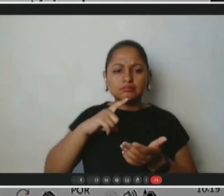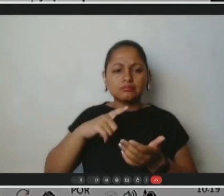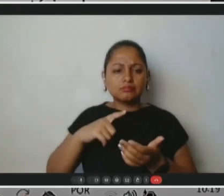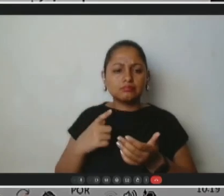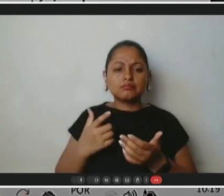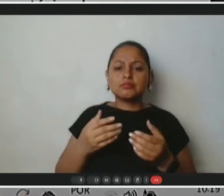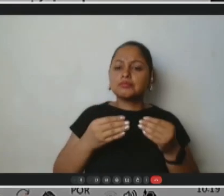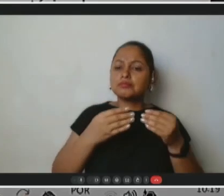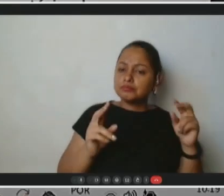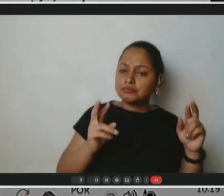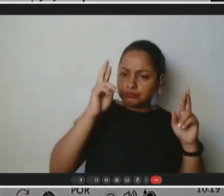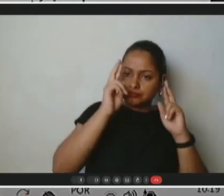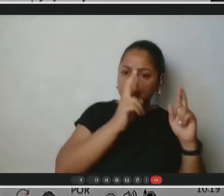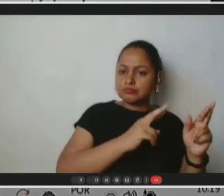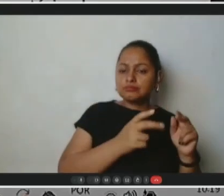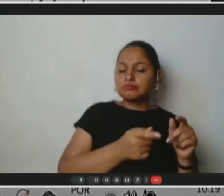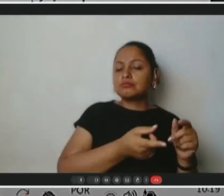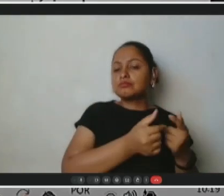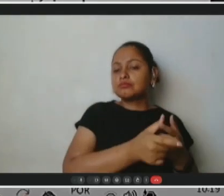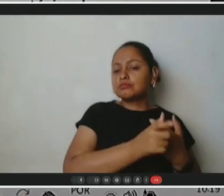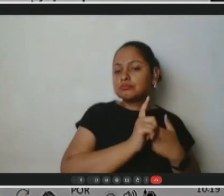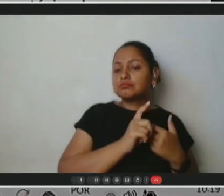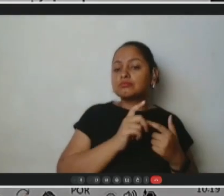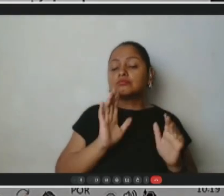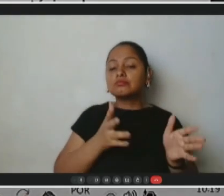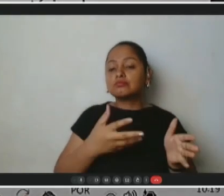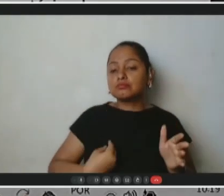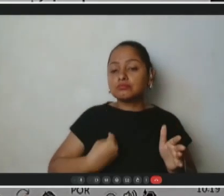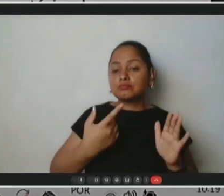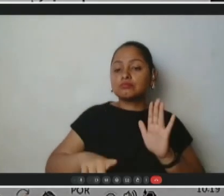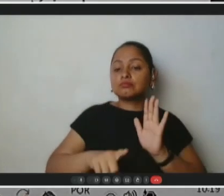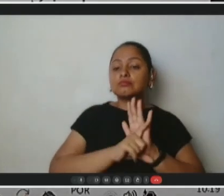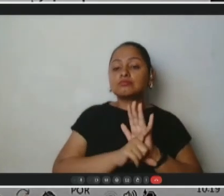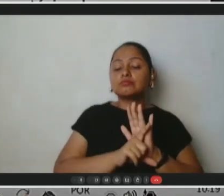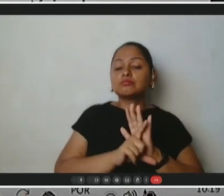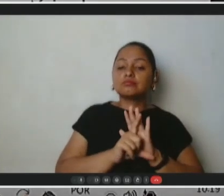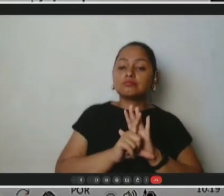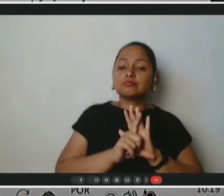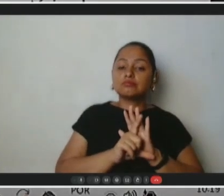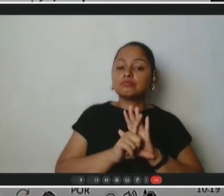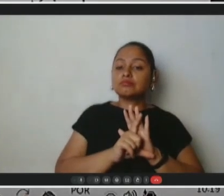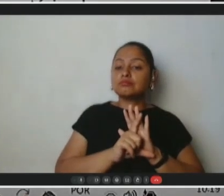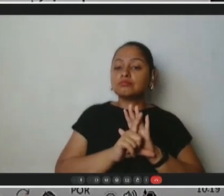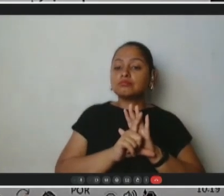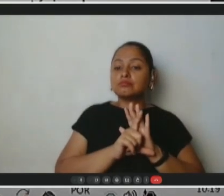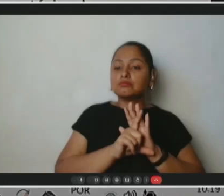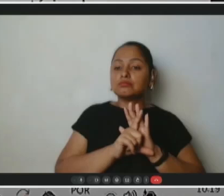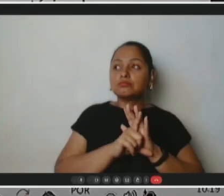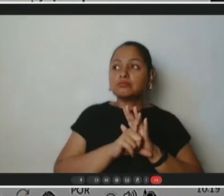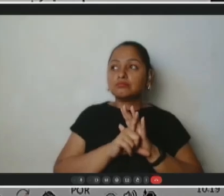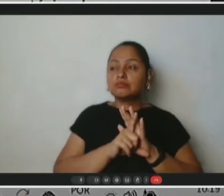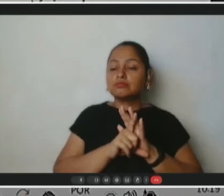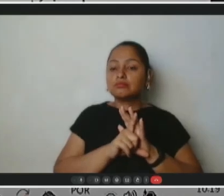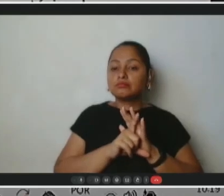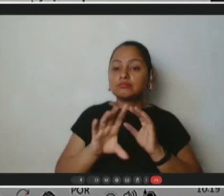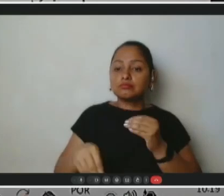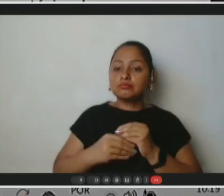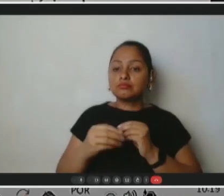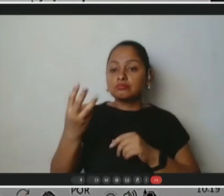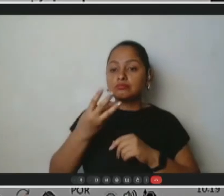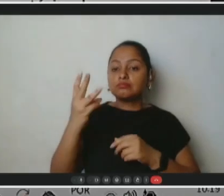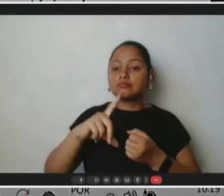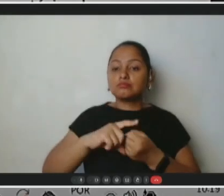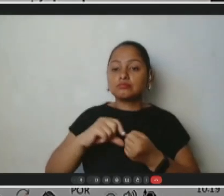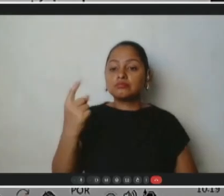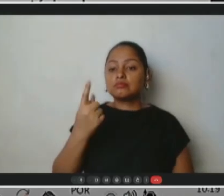no orçamento, salvo existência da lei específica, observado o disposto no inciso 3º do artigo